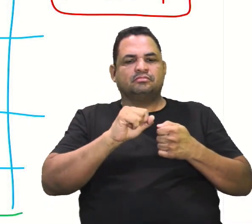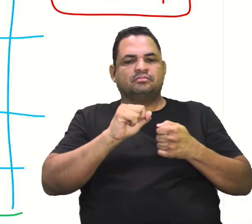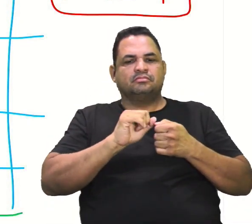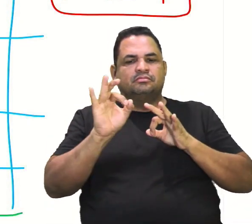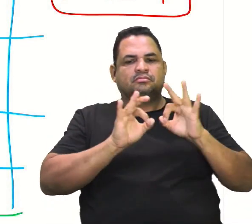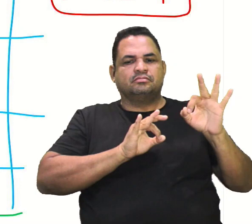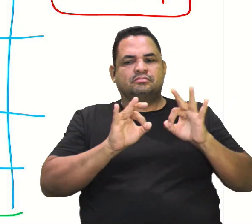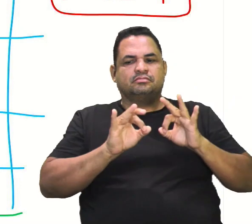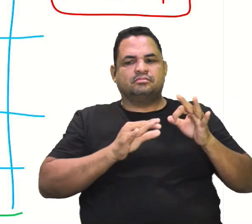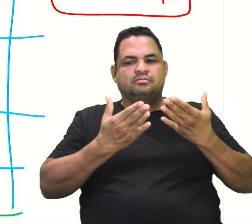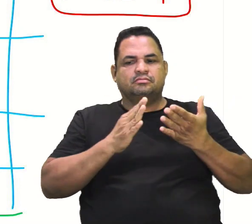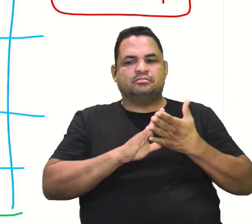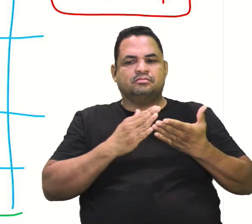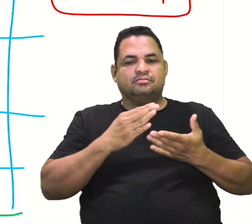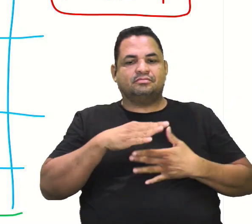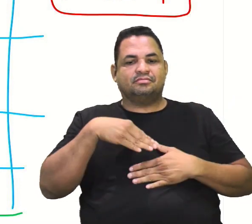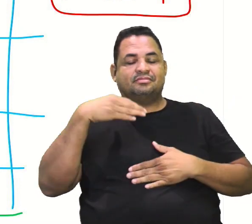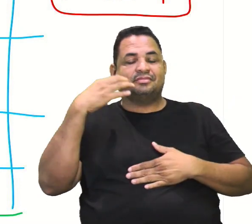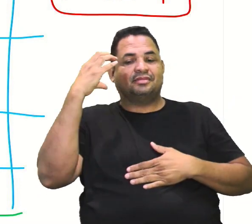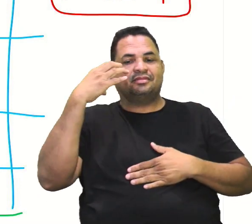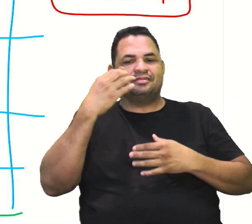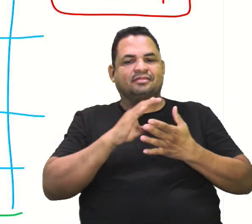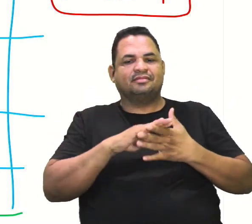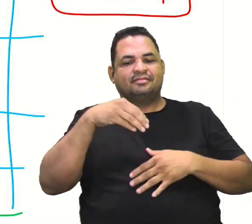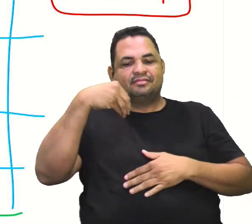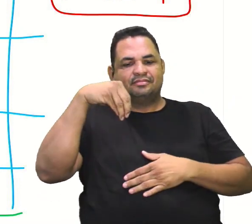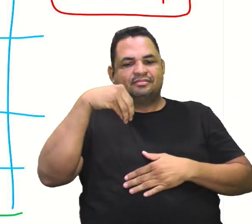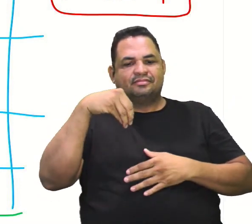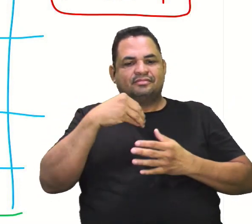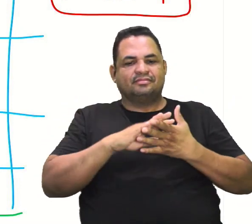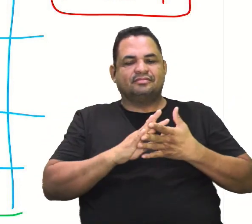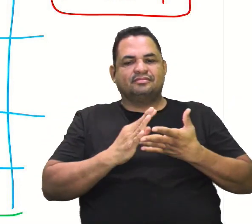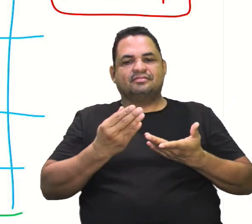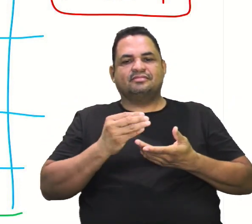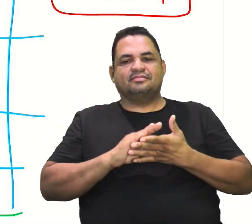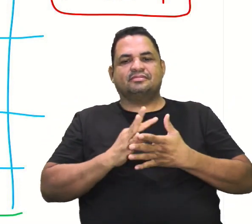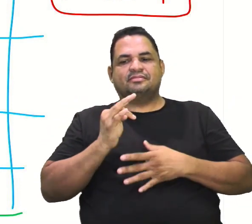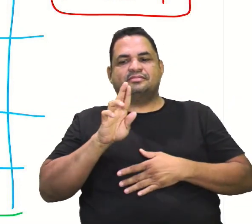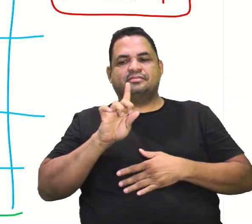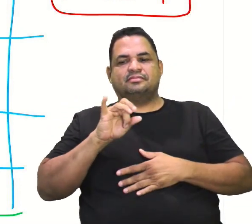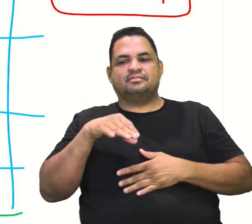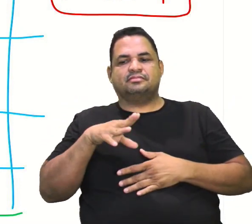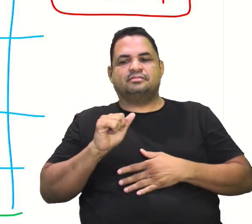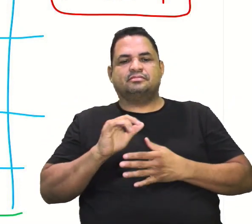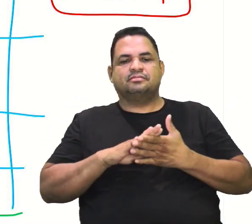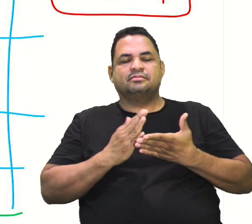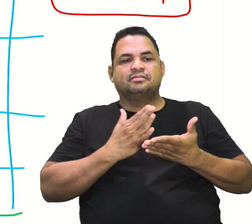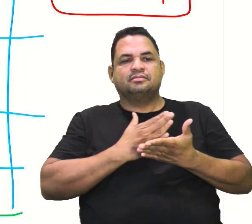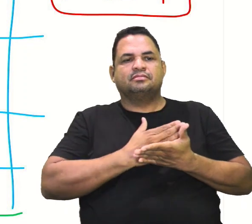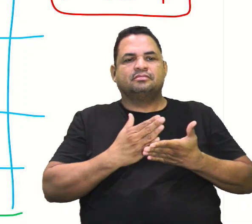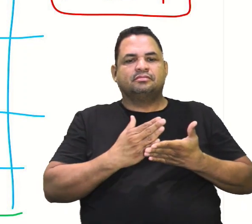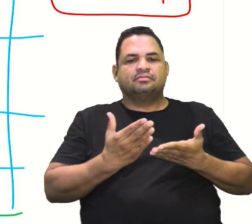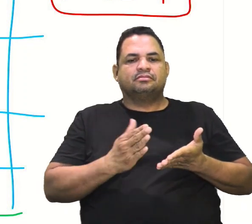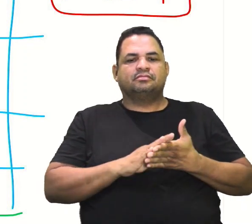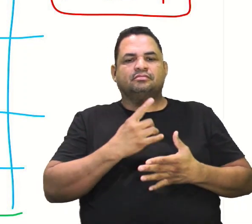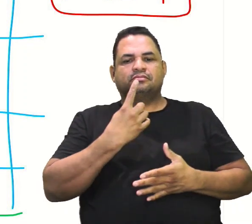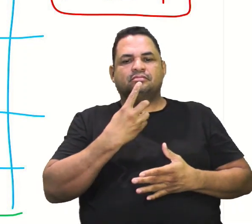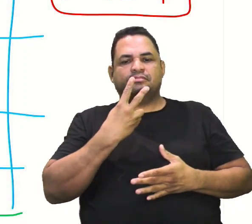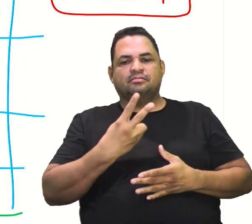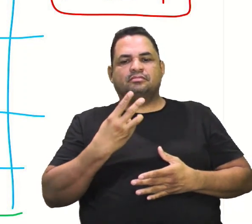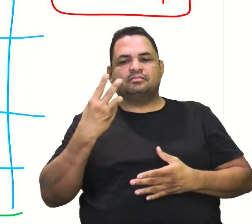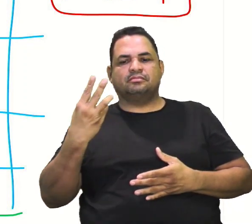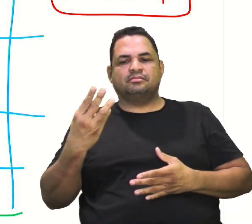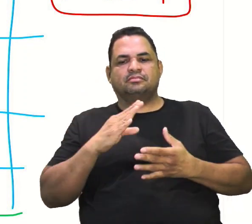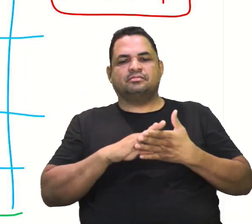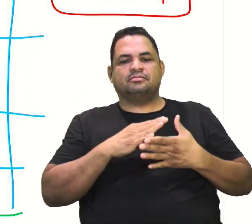a construção dela cantando o bate o sino da trigonometria. Vamos lá? Começamos assim, ó. 1,